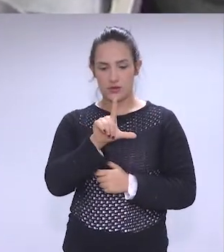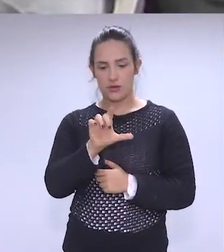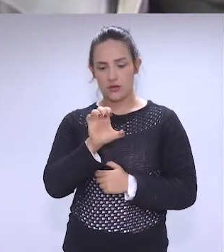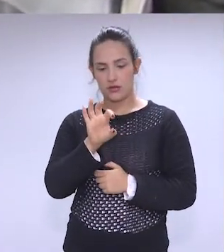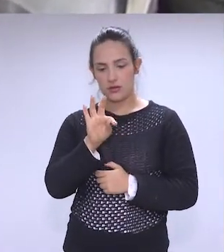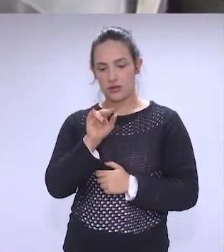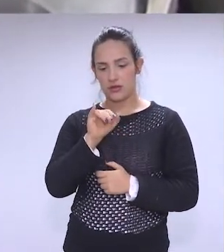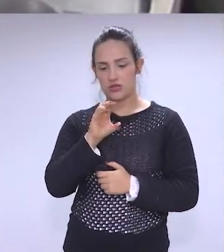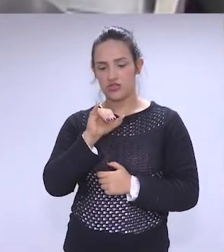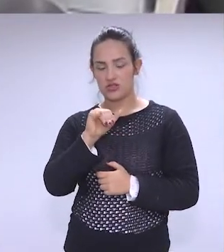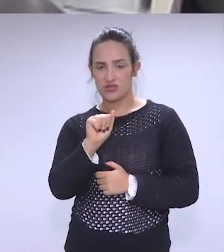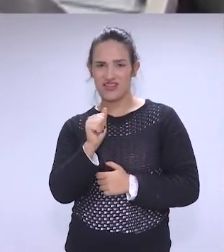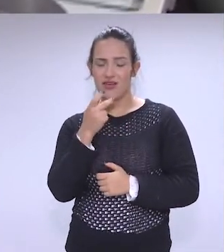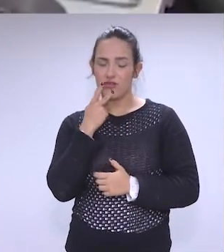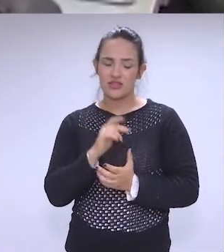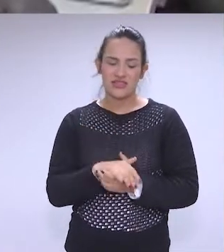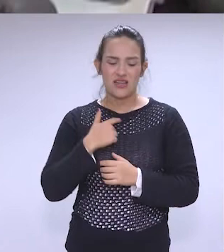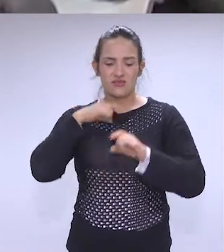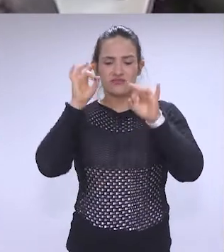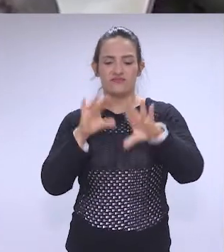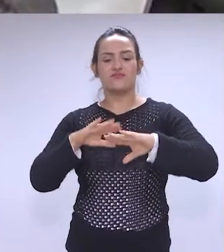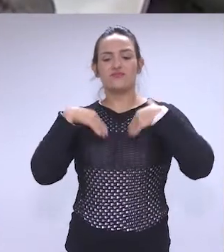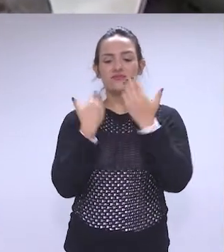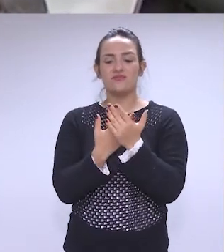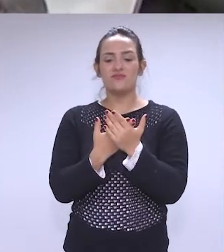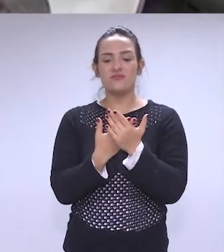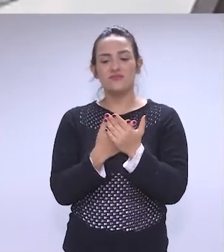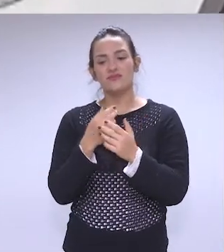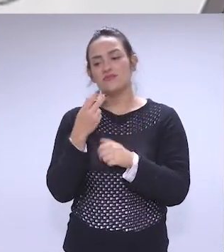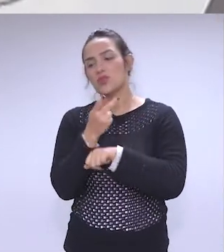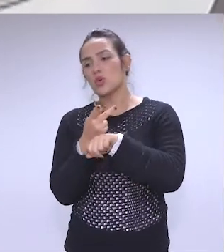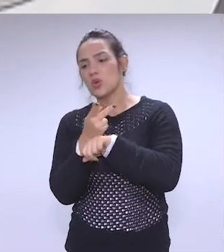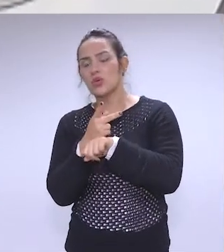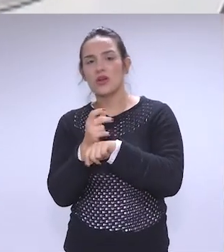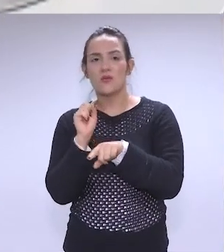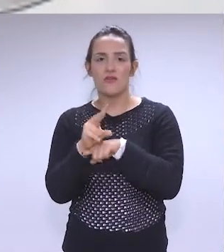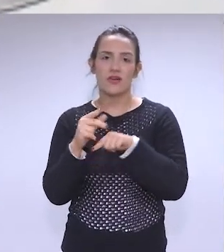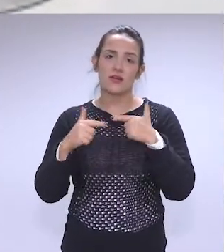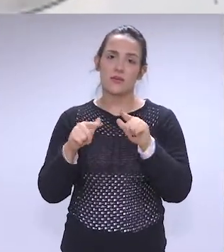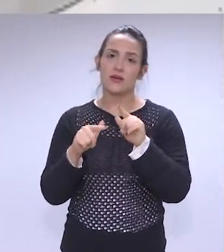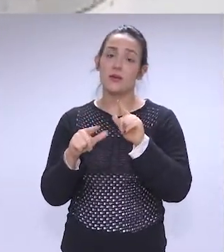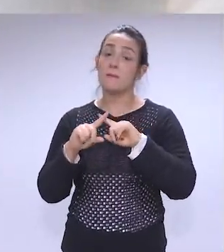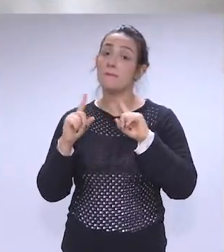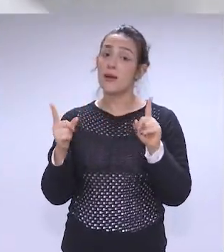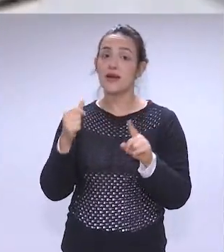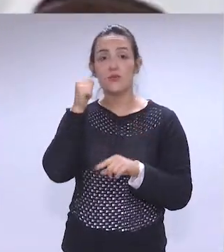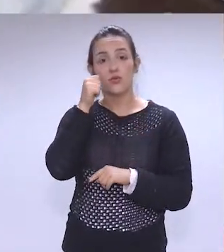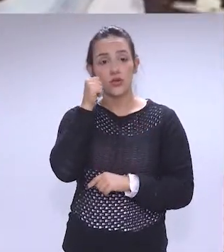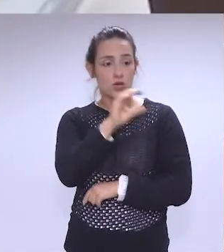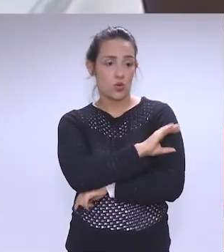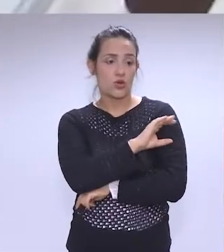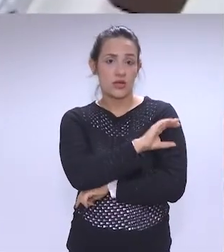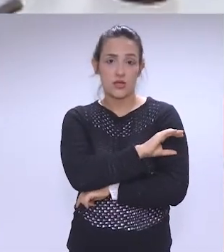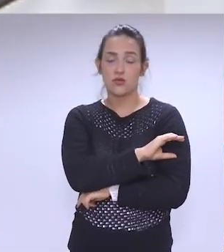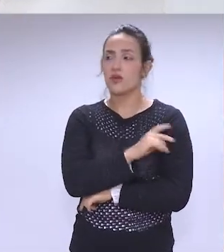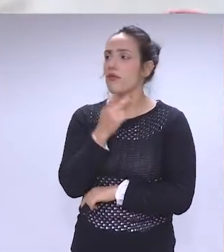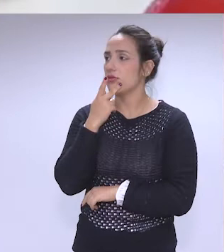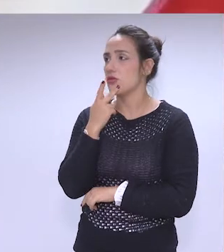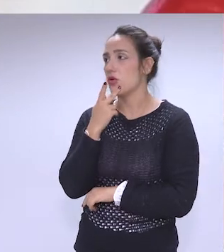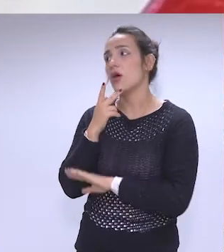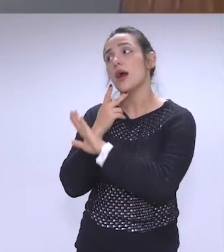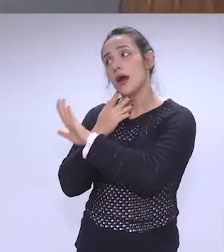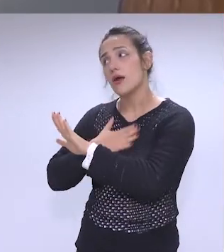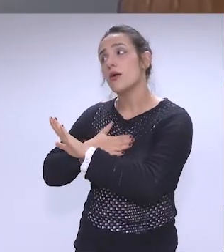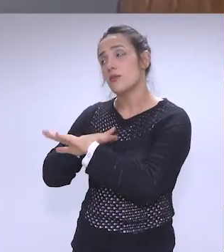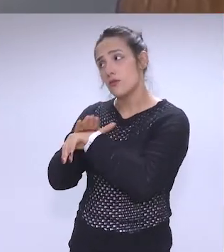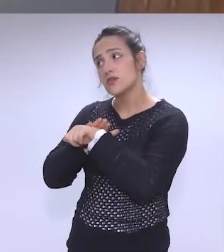pensar em sair do colégio para procurar um emprego grávida, mas a coordenadora conversou com a mãe da jovem. Minha mãe me